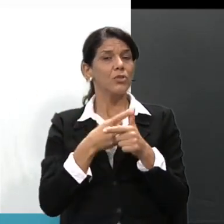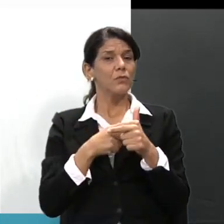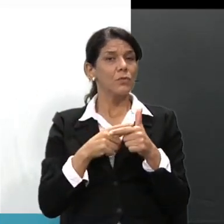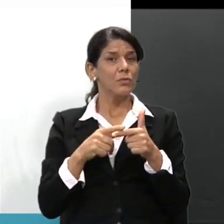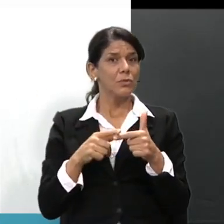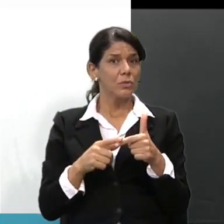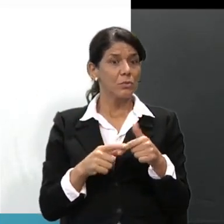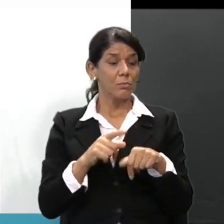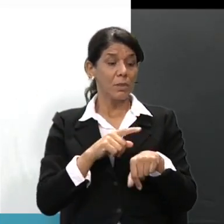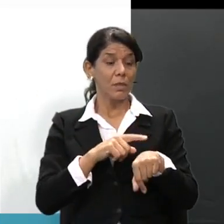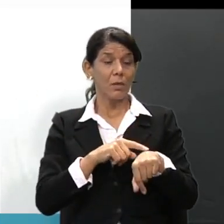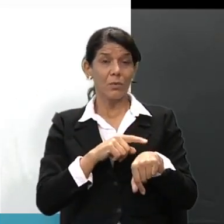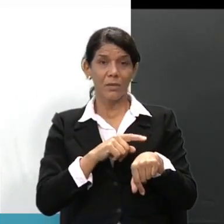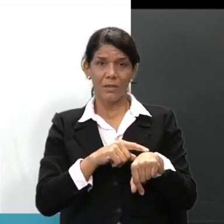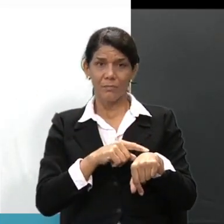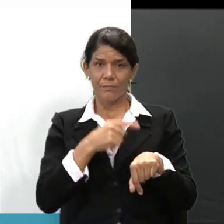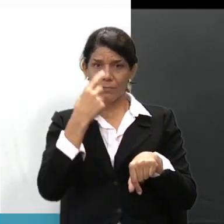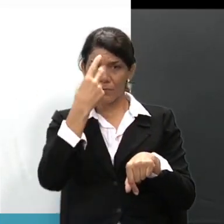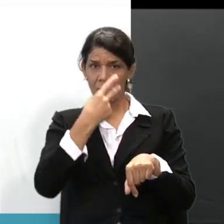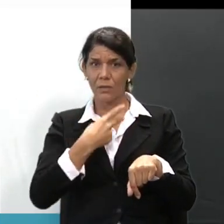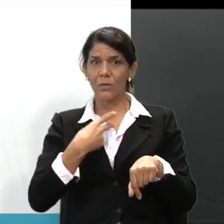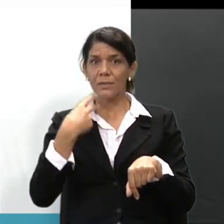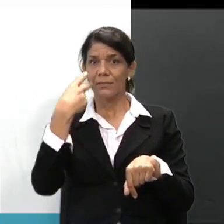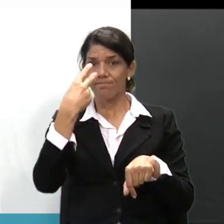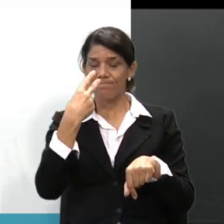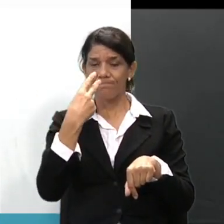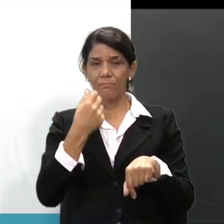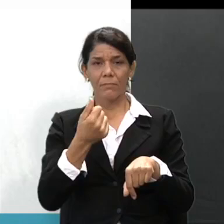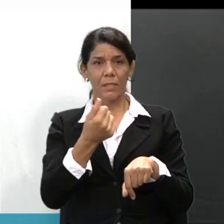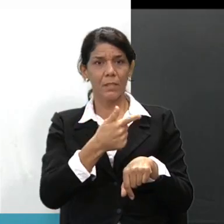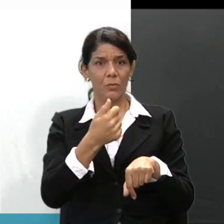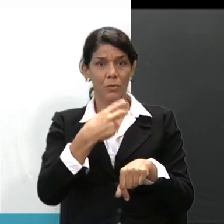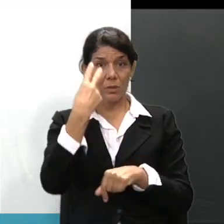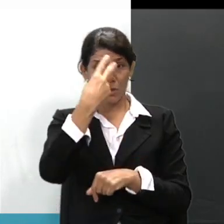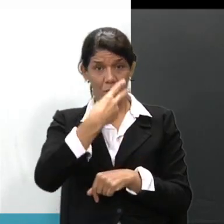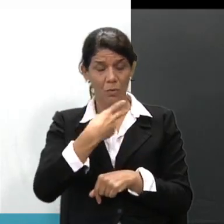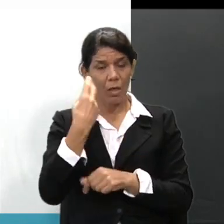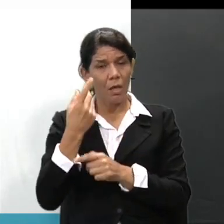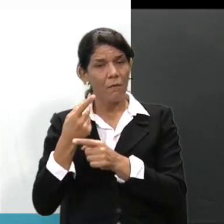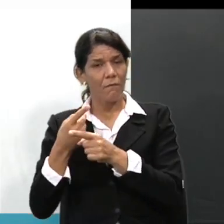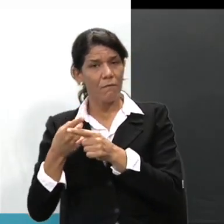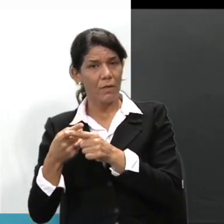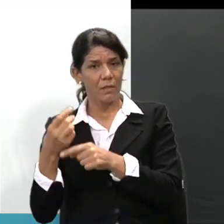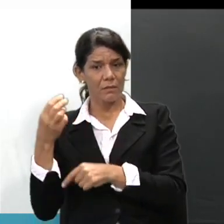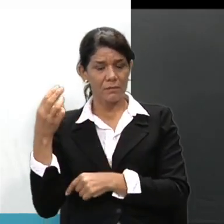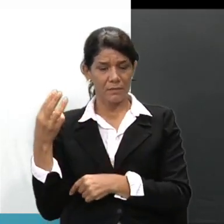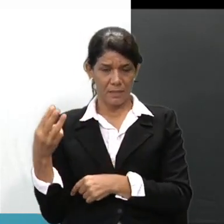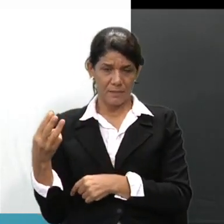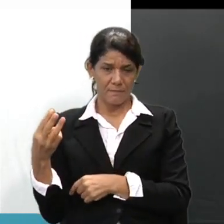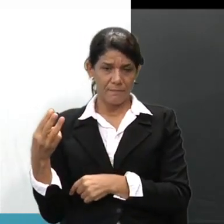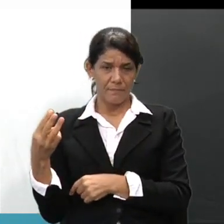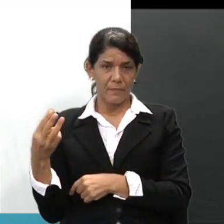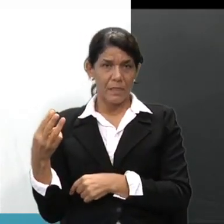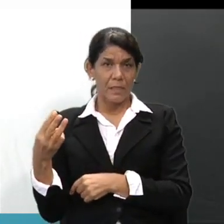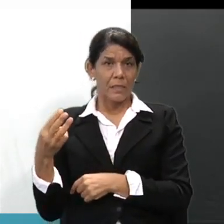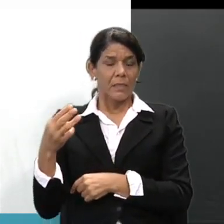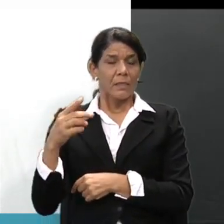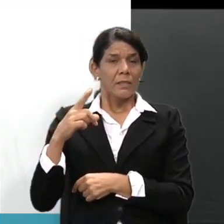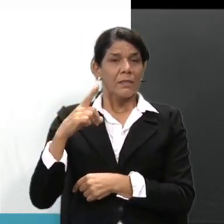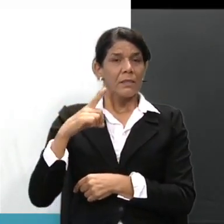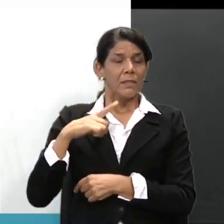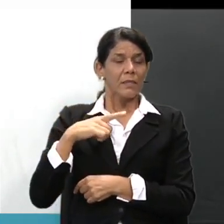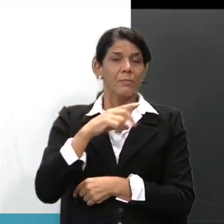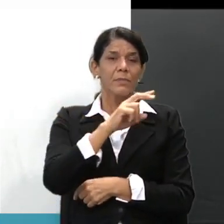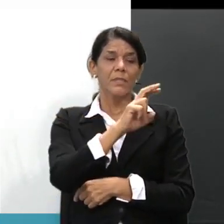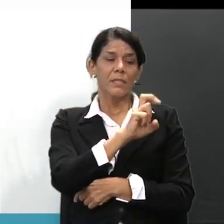dividido pelo tempo em horas, ou seja, 12, vezes 3. Nós temos,